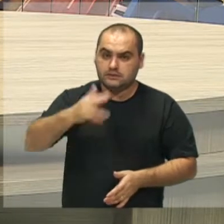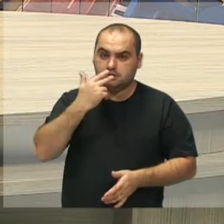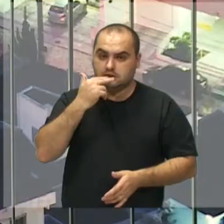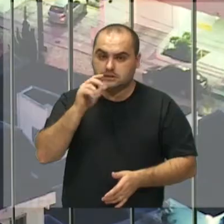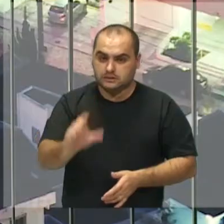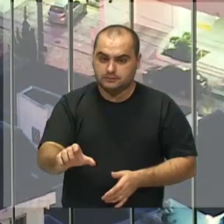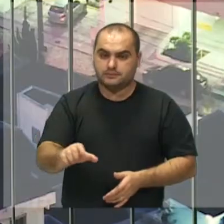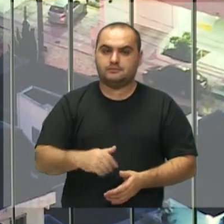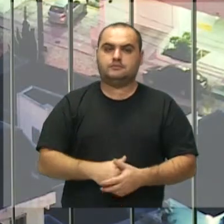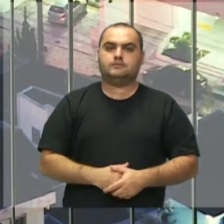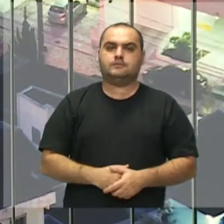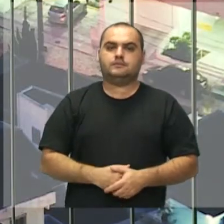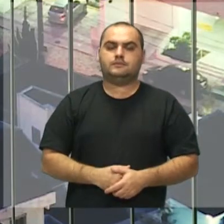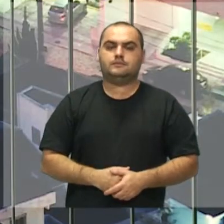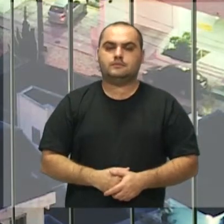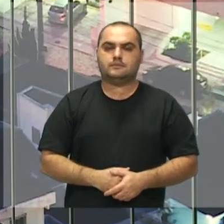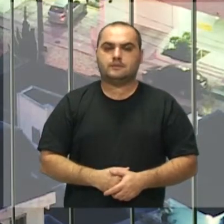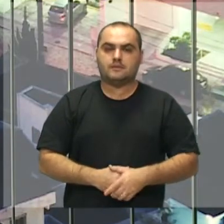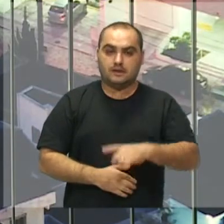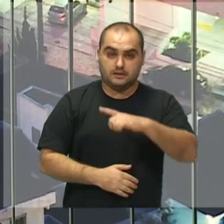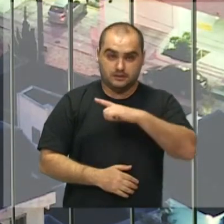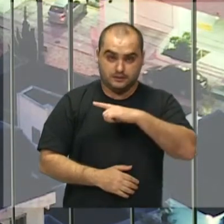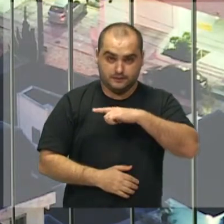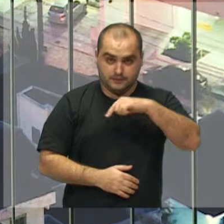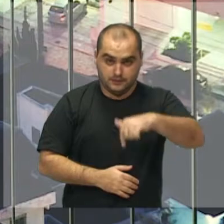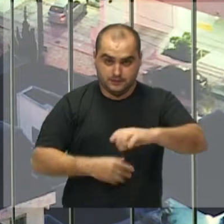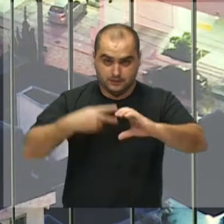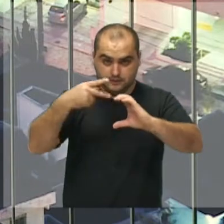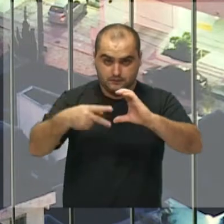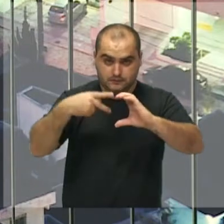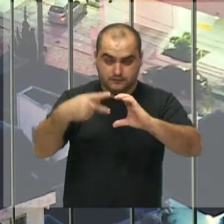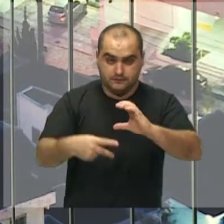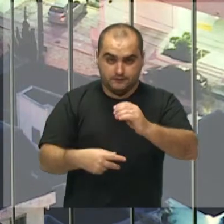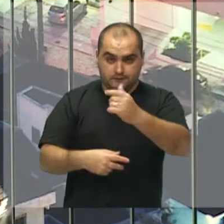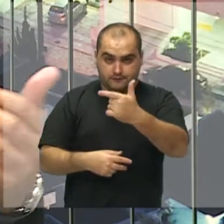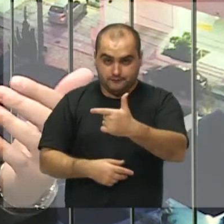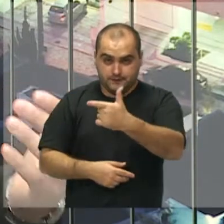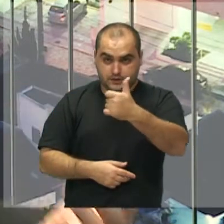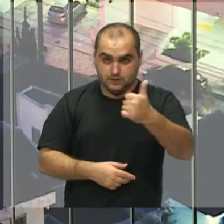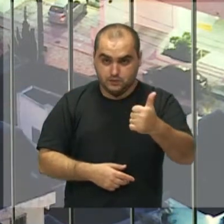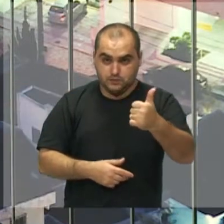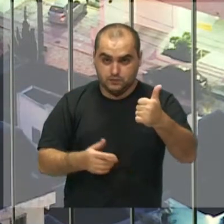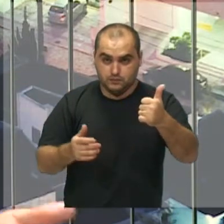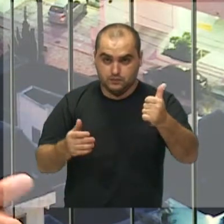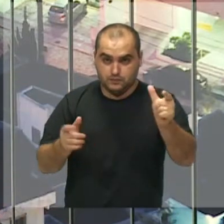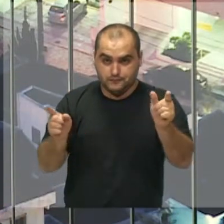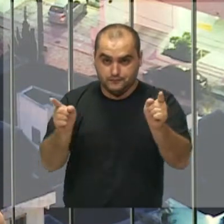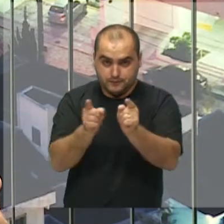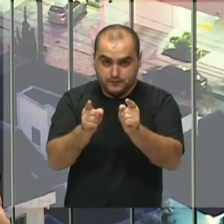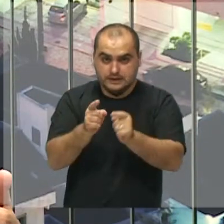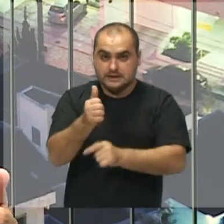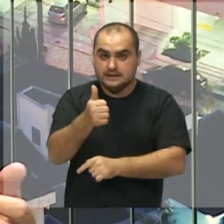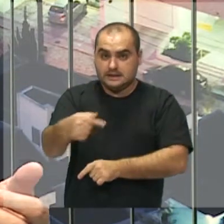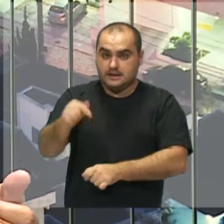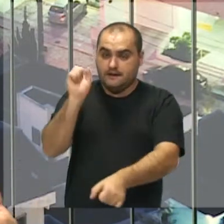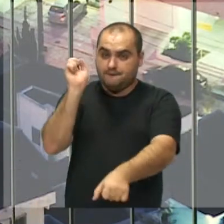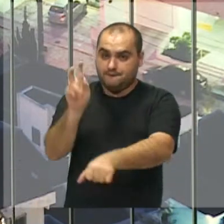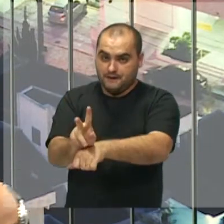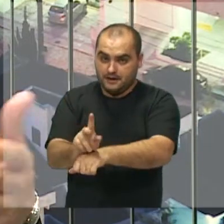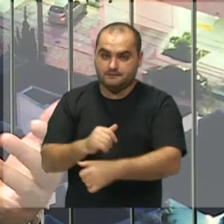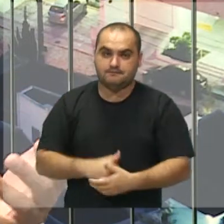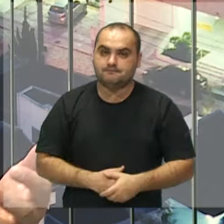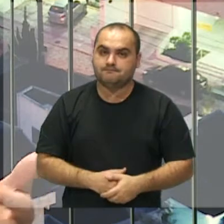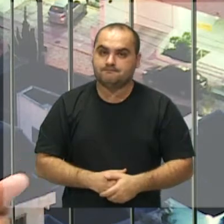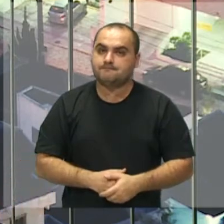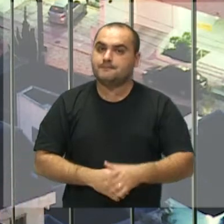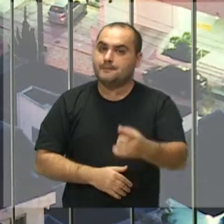Sérgio, nós tivemos na Câmara de Vereadores de Itajaí a redução de 21 cadeiras para 17, né? E teve como um